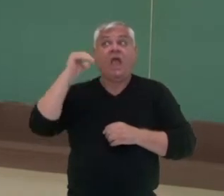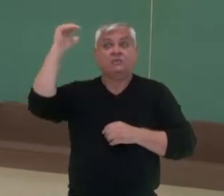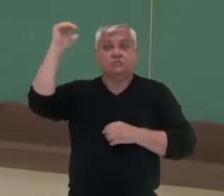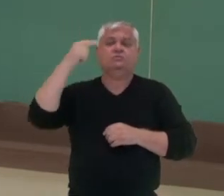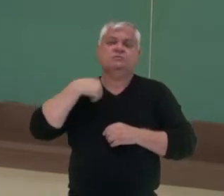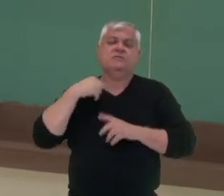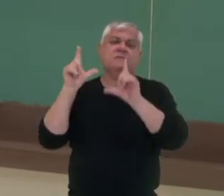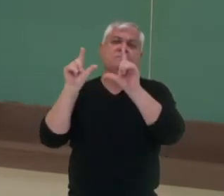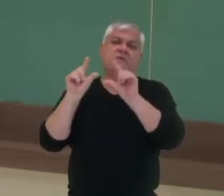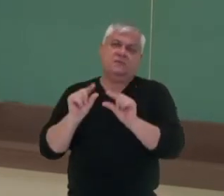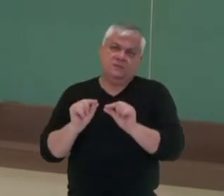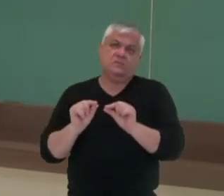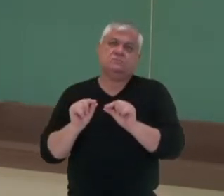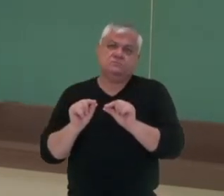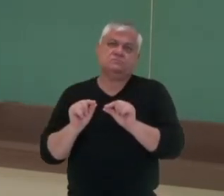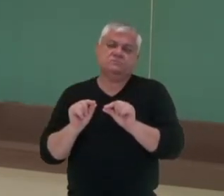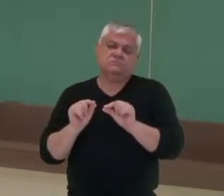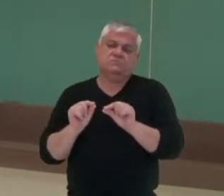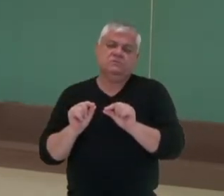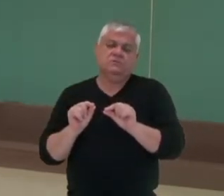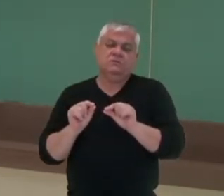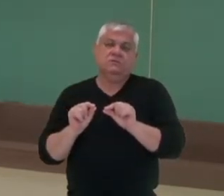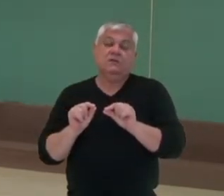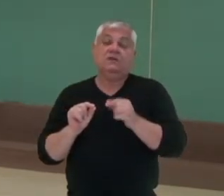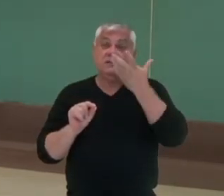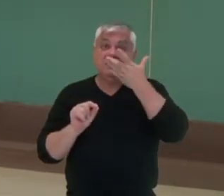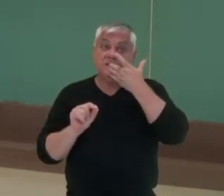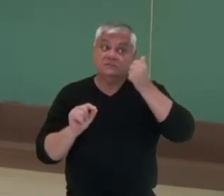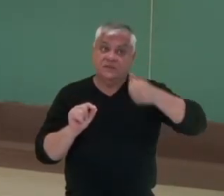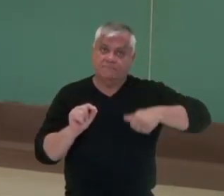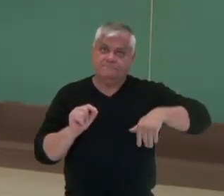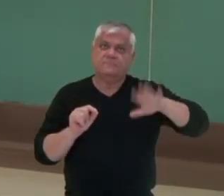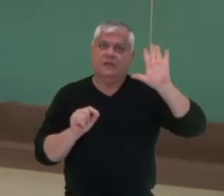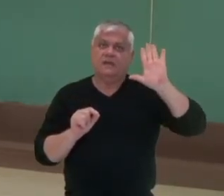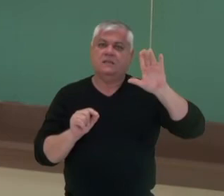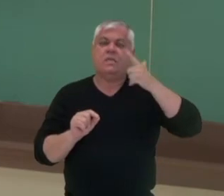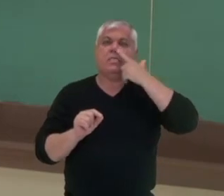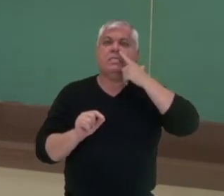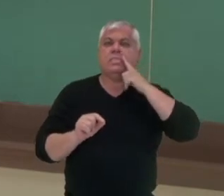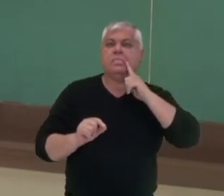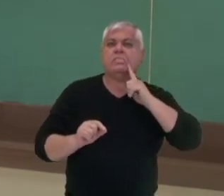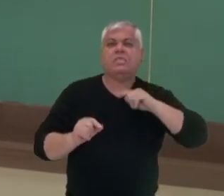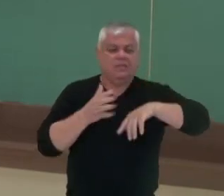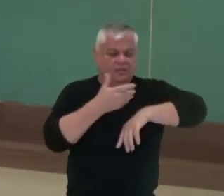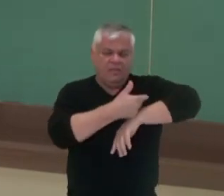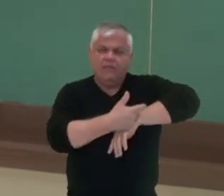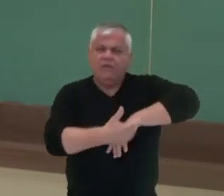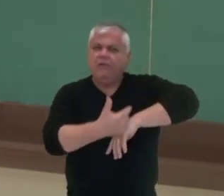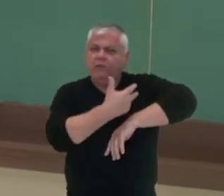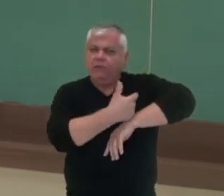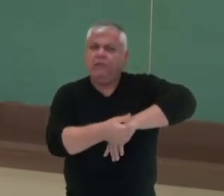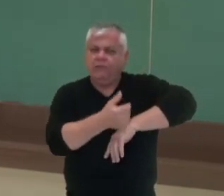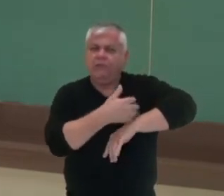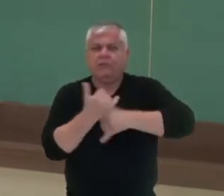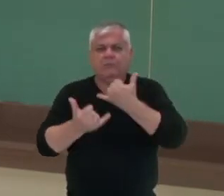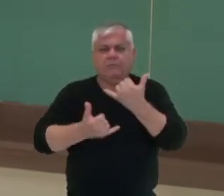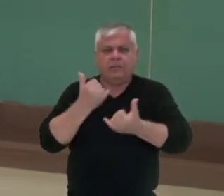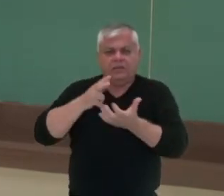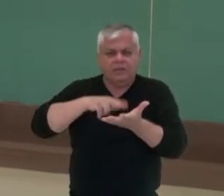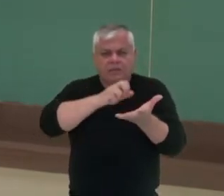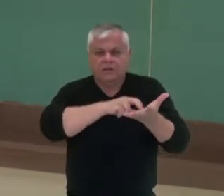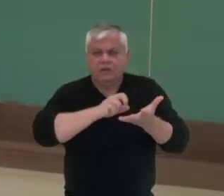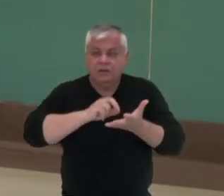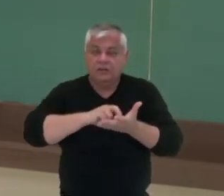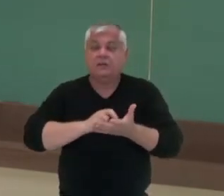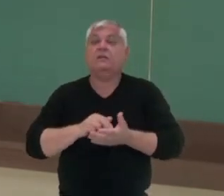porque até o adulto já consegue sossegar, diferente de uma criança que corre, pula, brinca, né? Então,